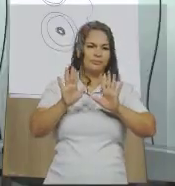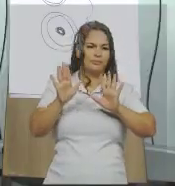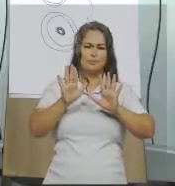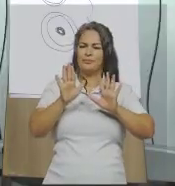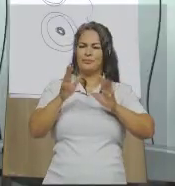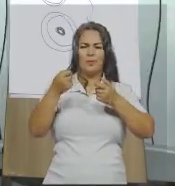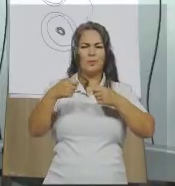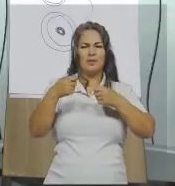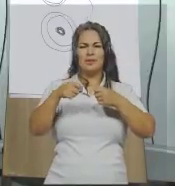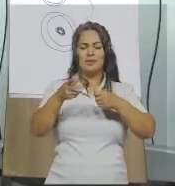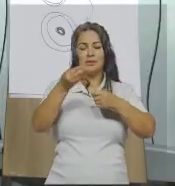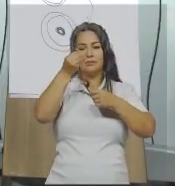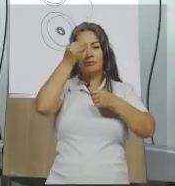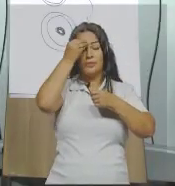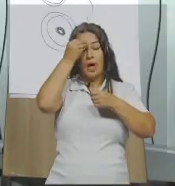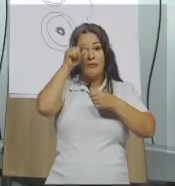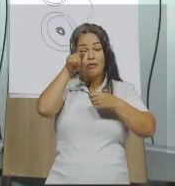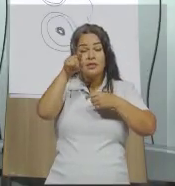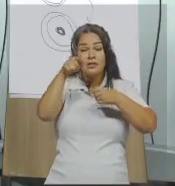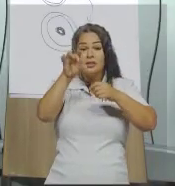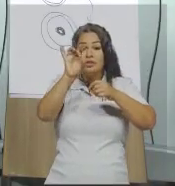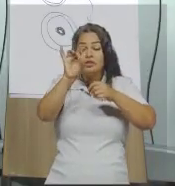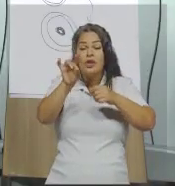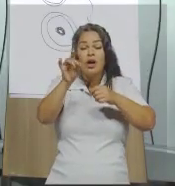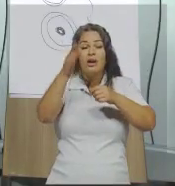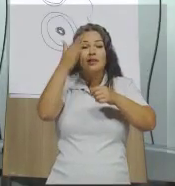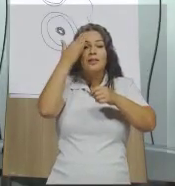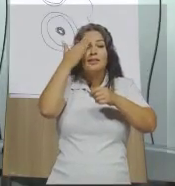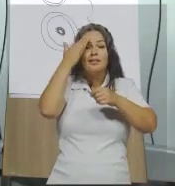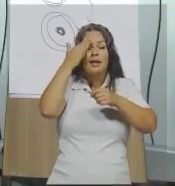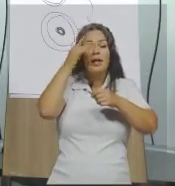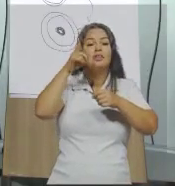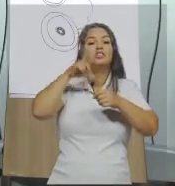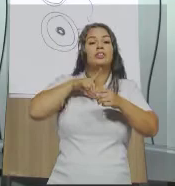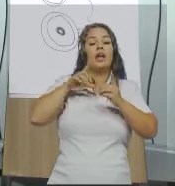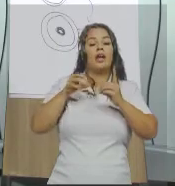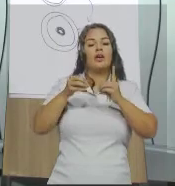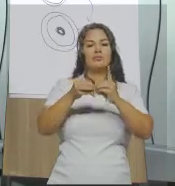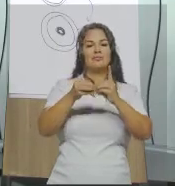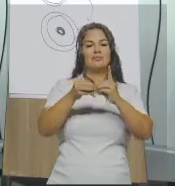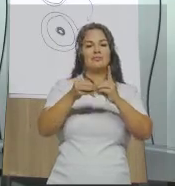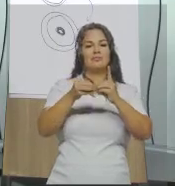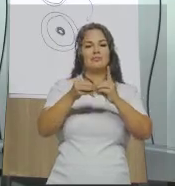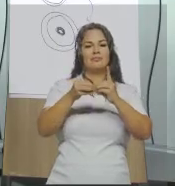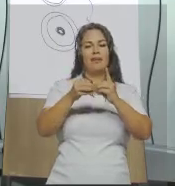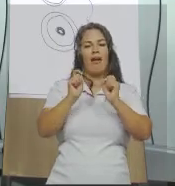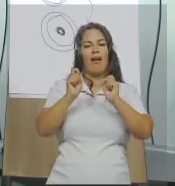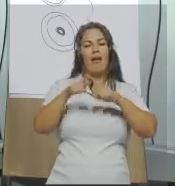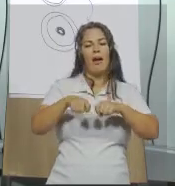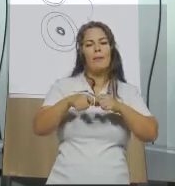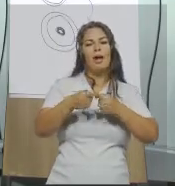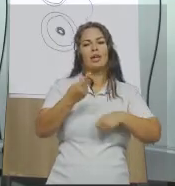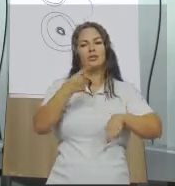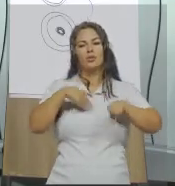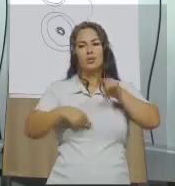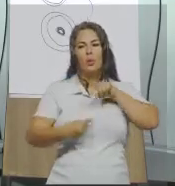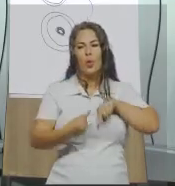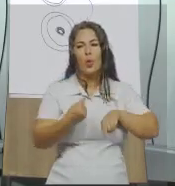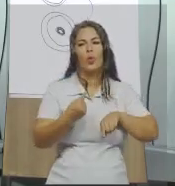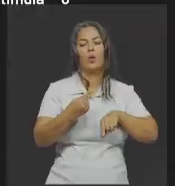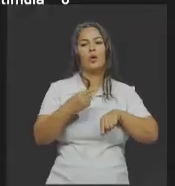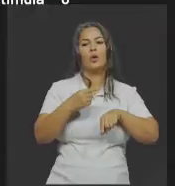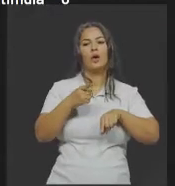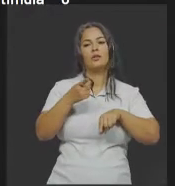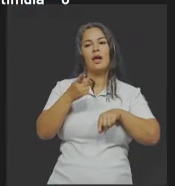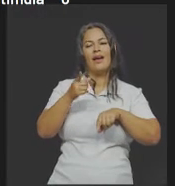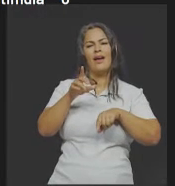detalhes, não. Eu sou a favor de você entender o que eu estou falando, que existe um hormônio que tem essa função. A sigla, às vezes, é até mais fácil se você